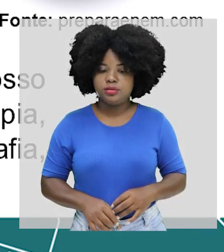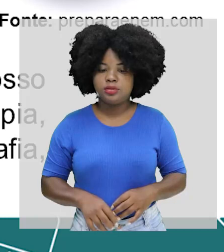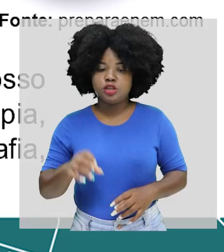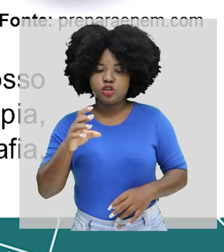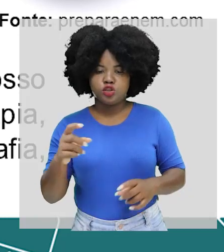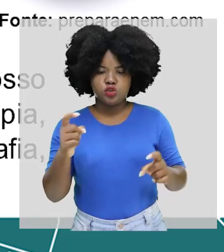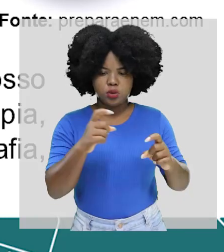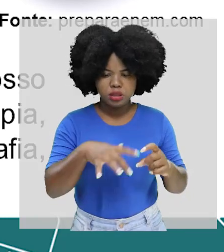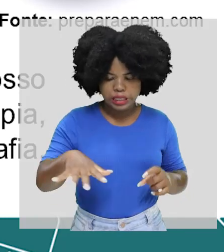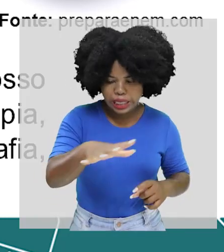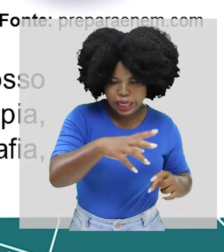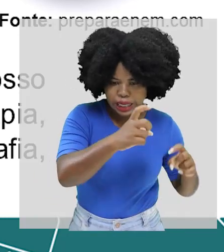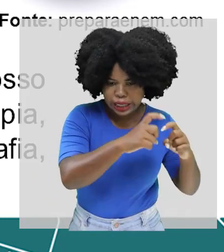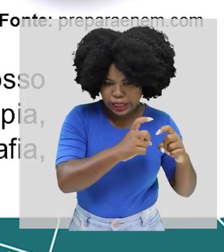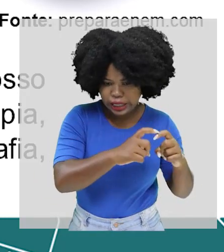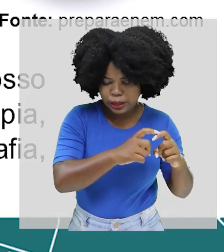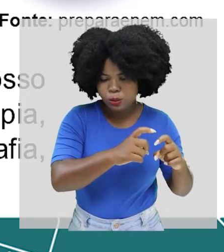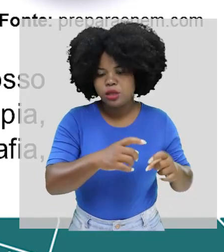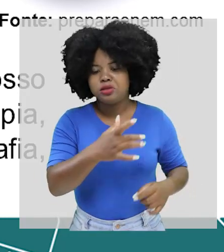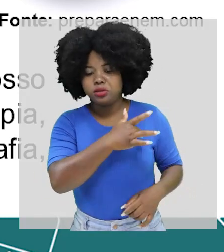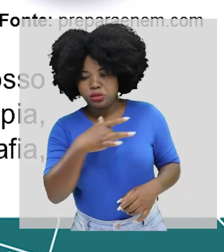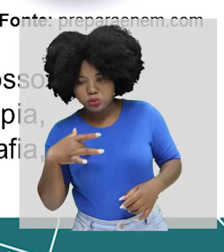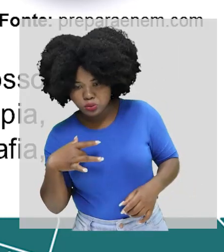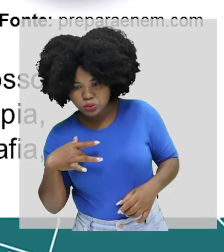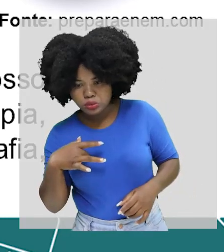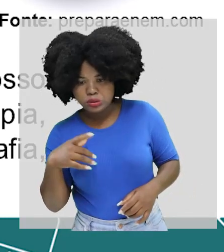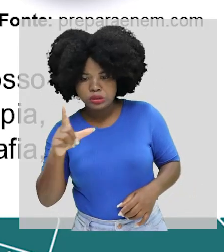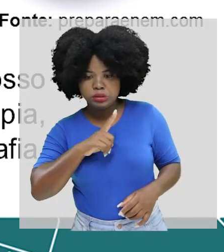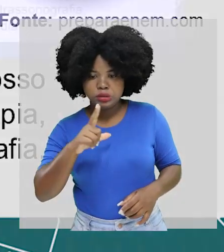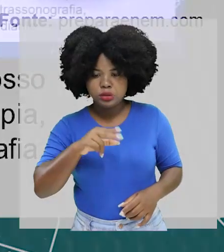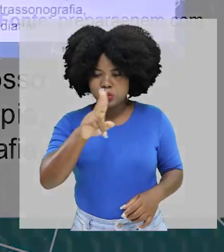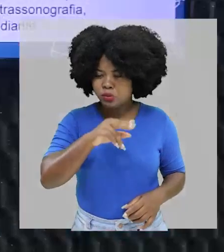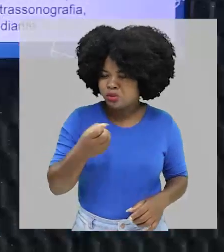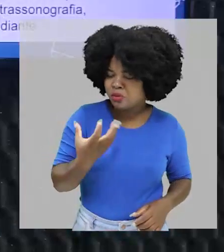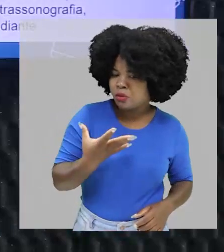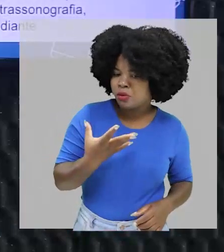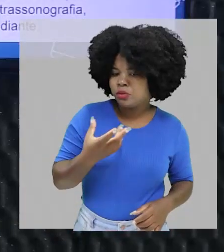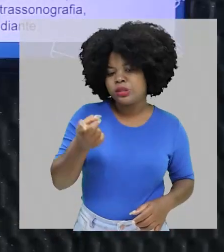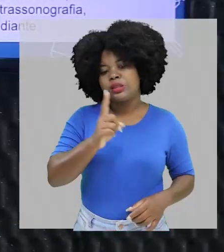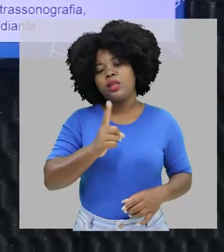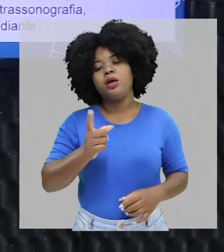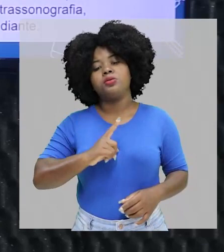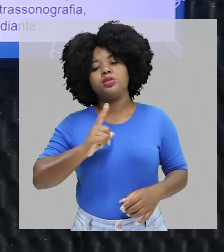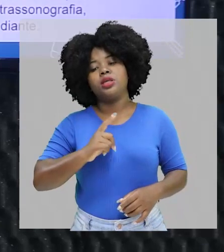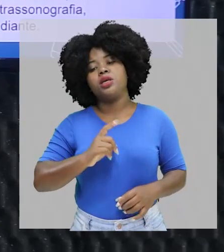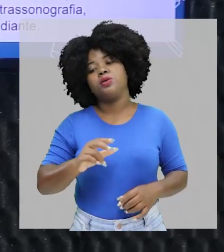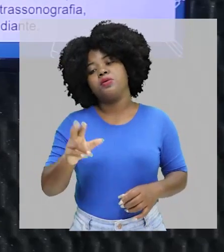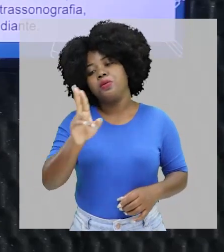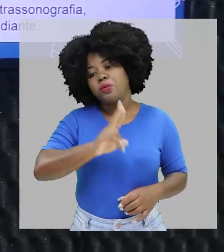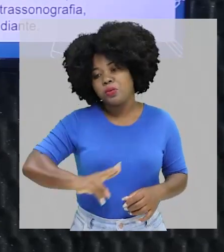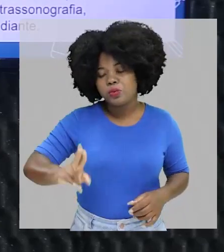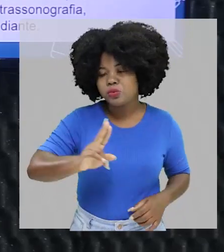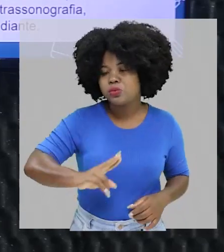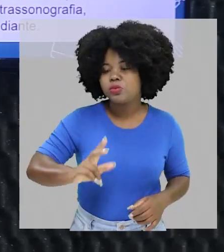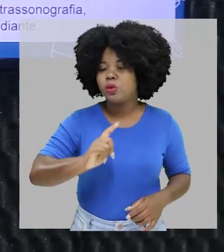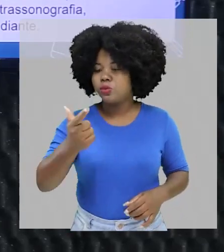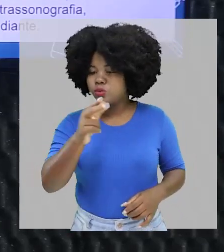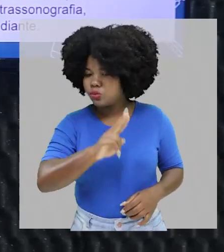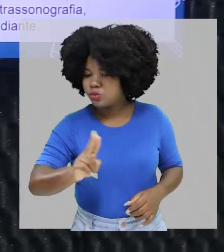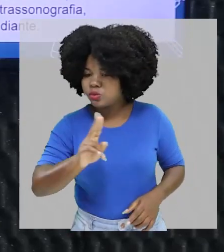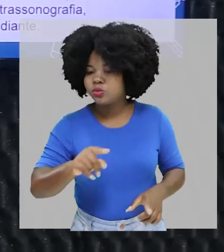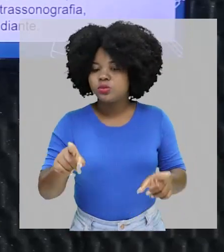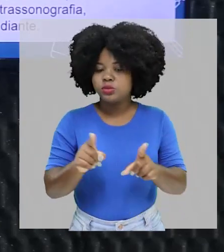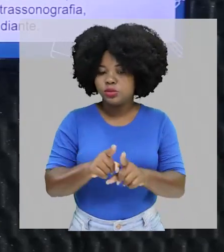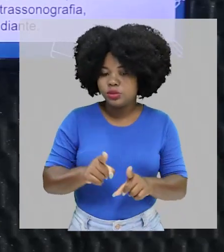medicina, mas na medicina a gente encontra uma vasta aplicação desse fenômeno.